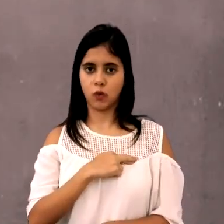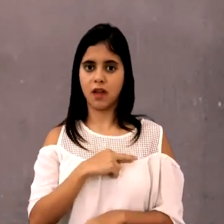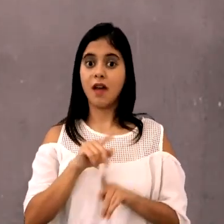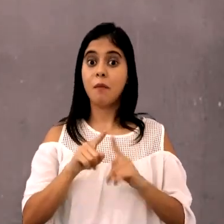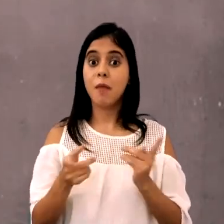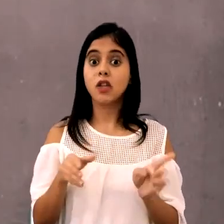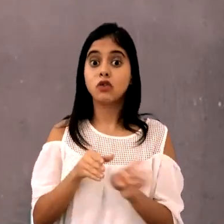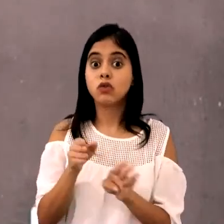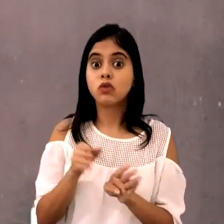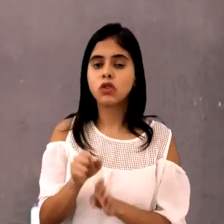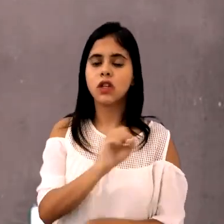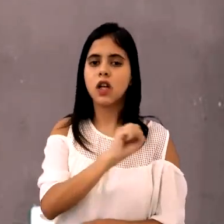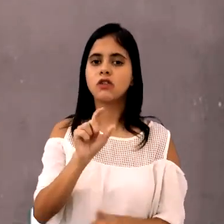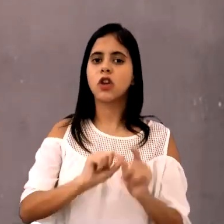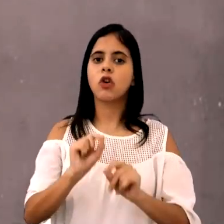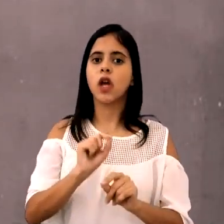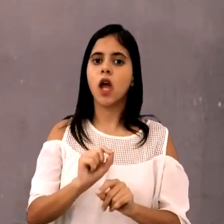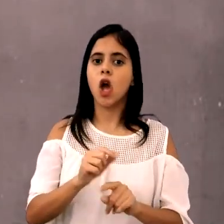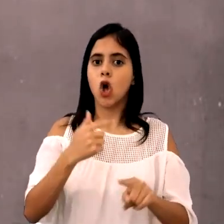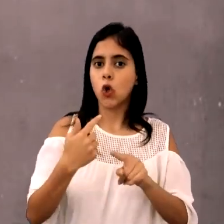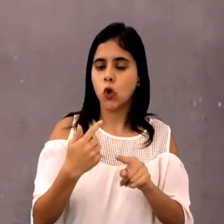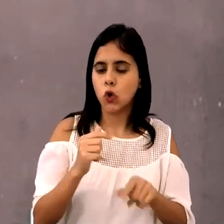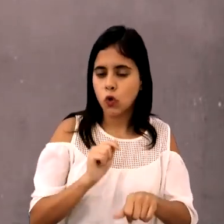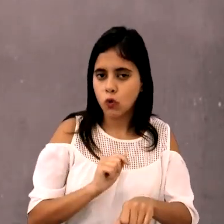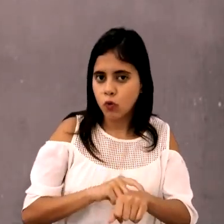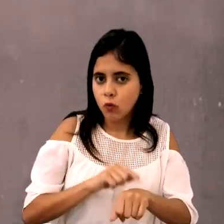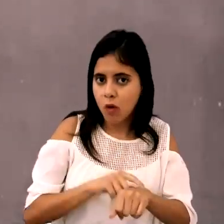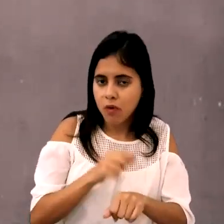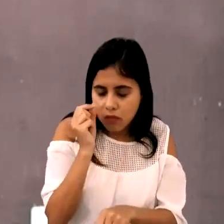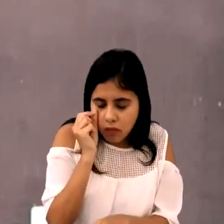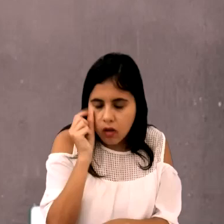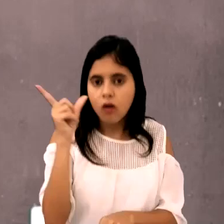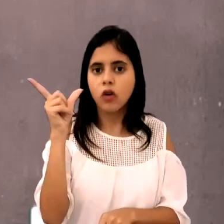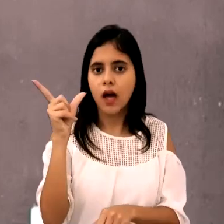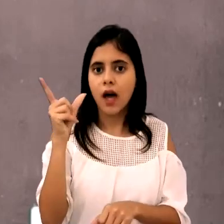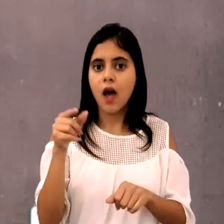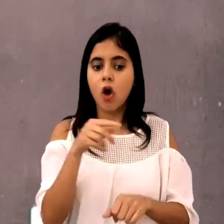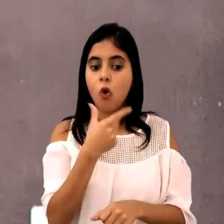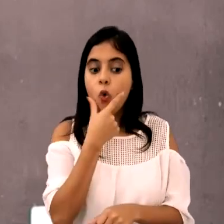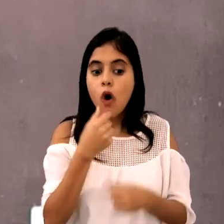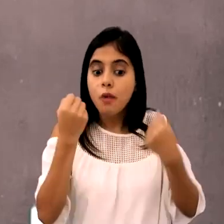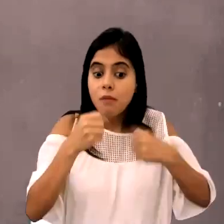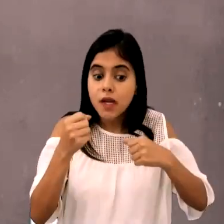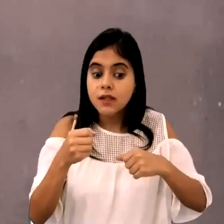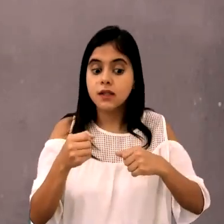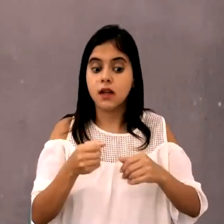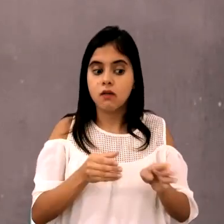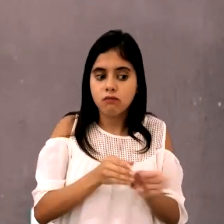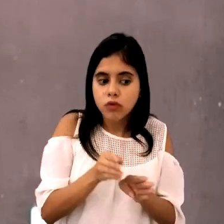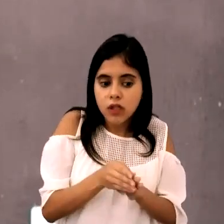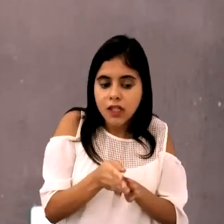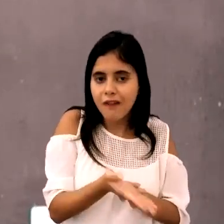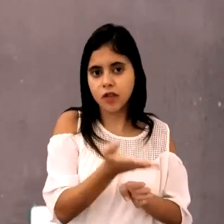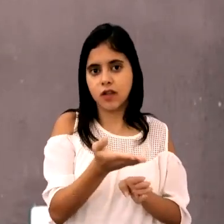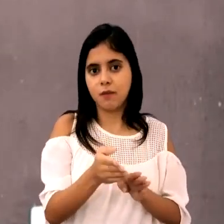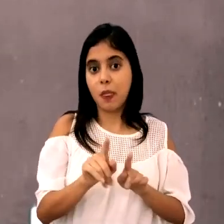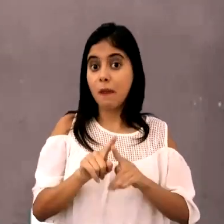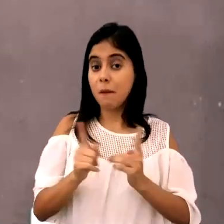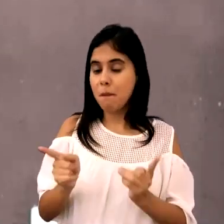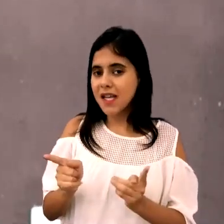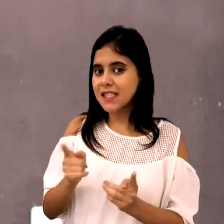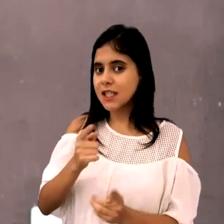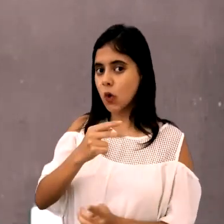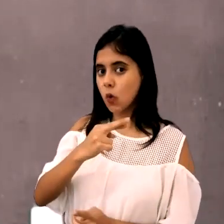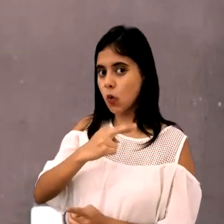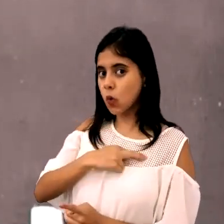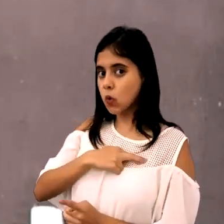ele acordar, deixe ele dizer o que é para fazer. Deixe ele guiar você. Fica à disposição dele. Só que ela